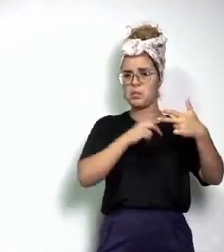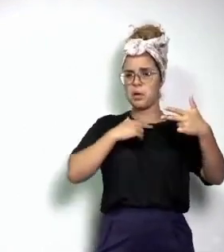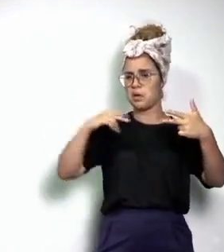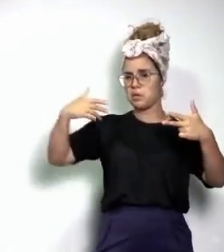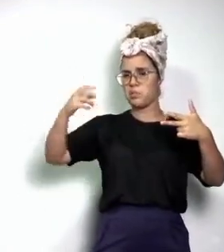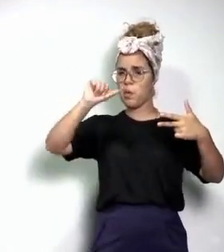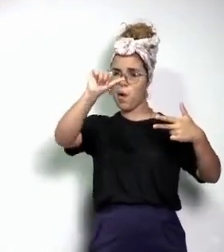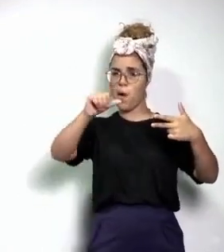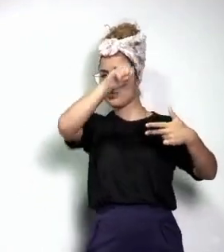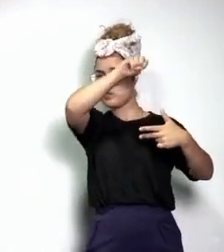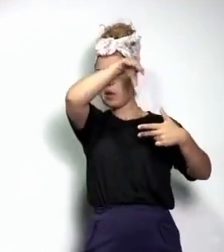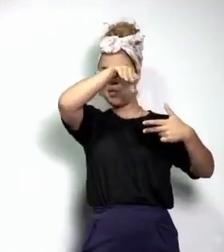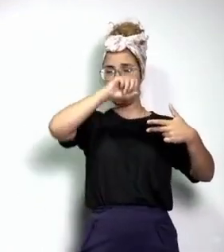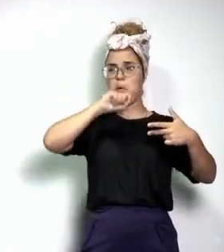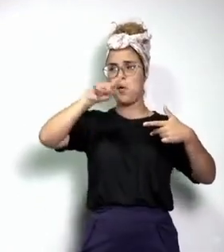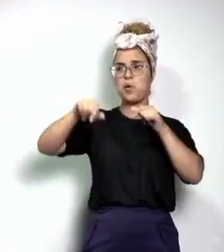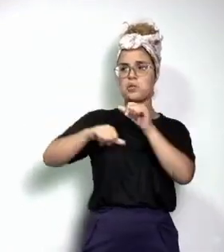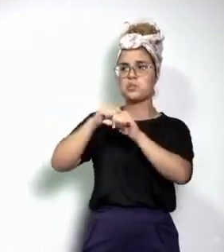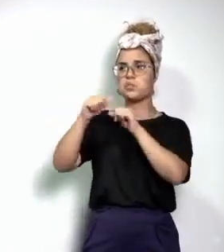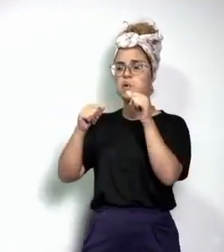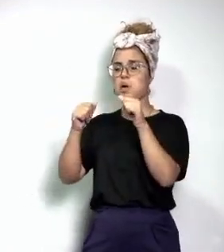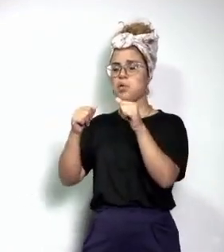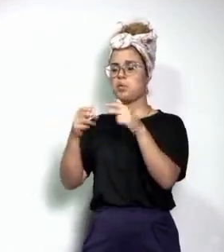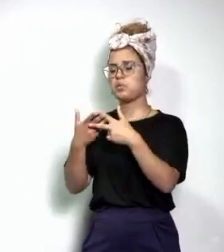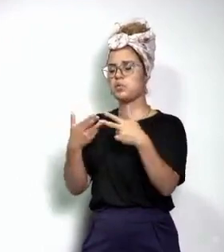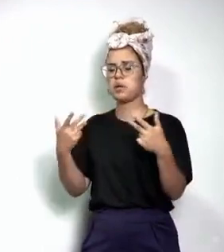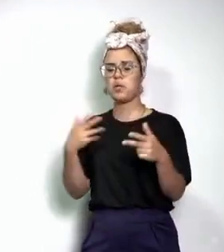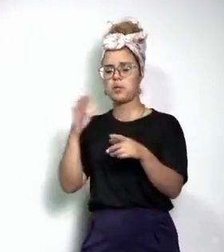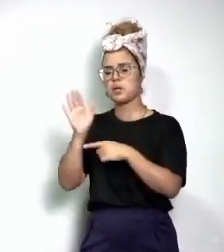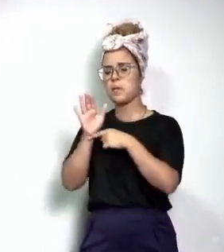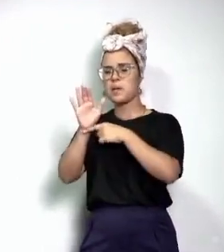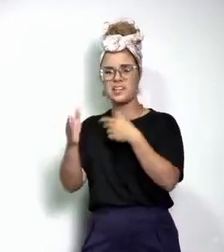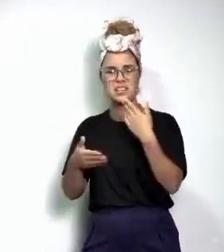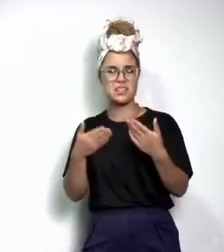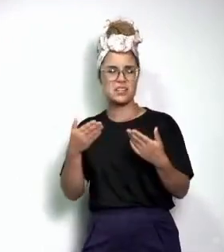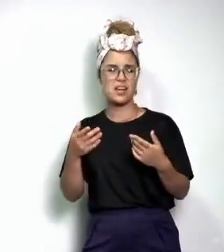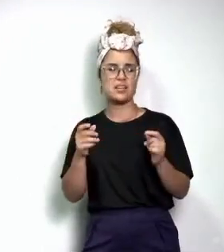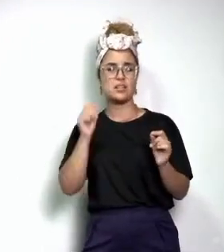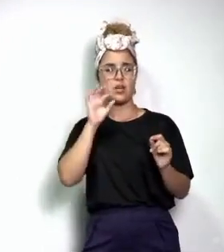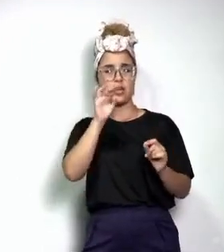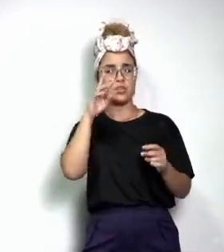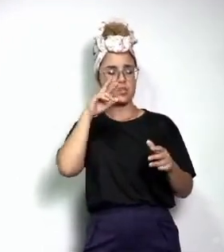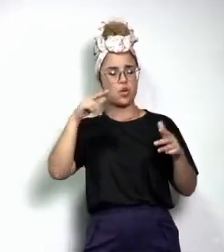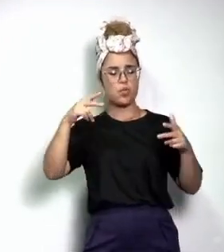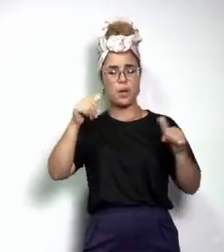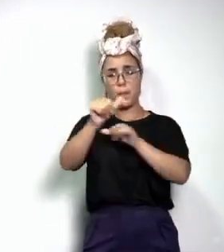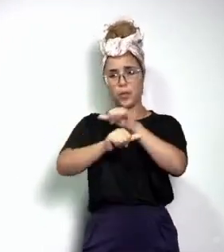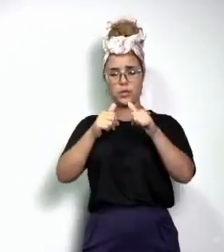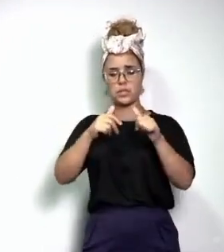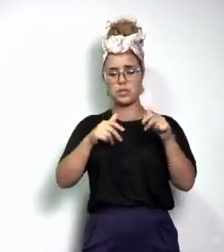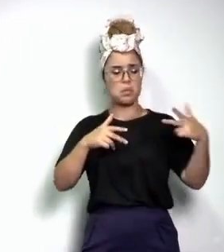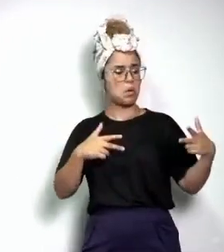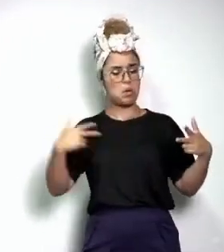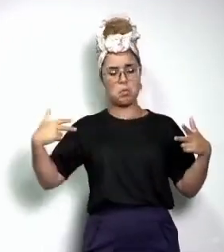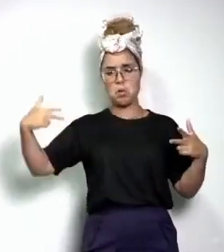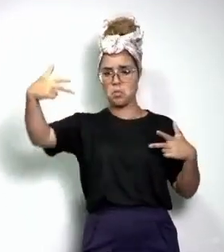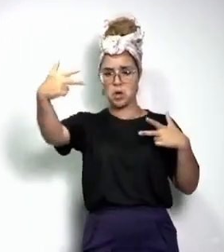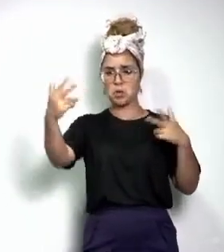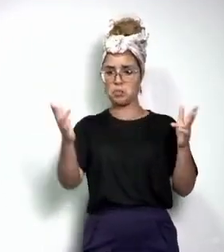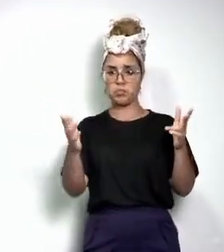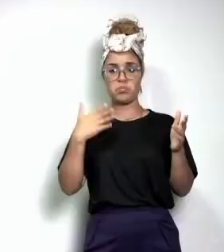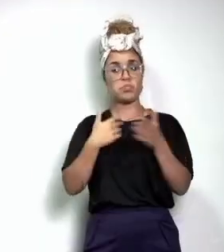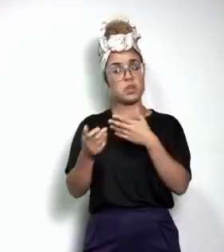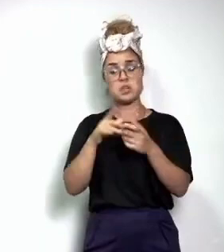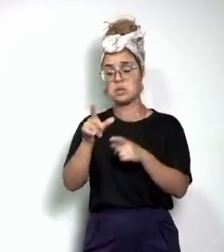outra luz ou com um outro objeto de cena. É só uma variação, um deles vai ser usado. Aí a gente